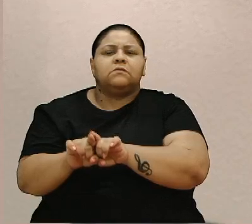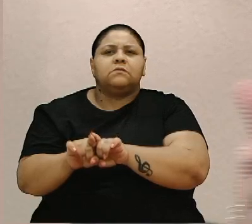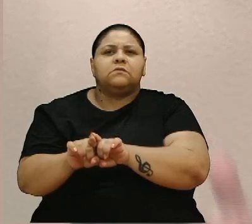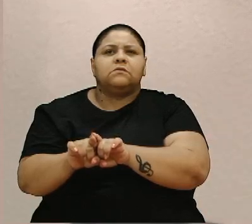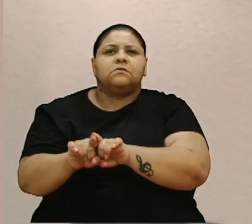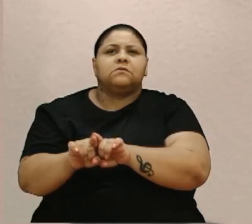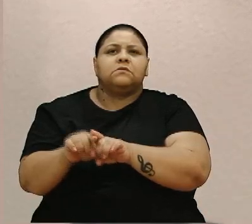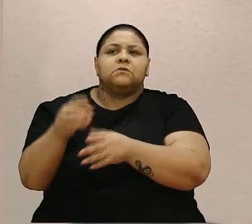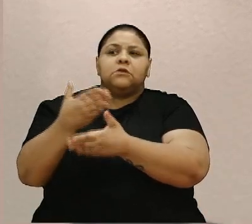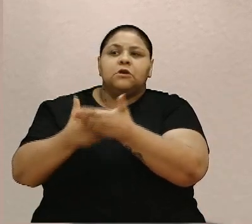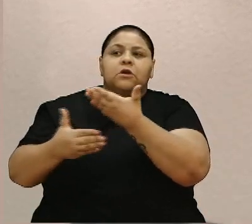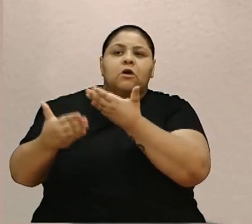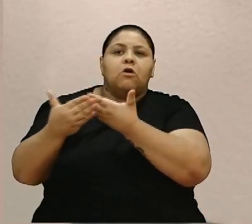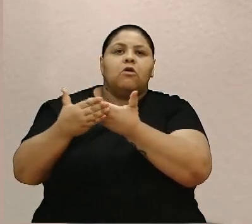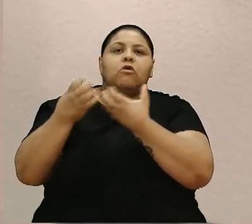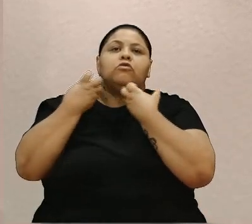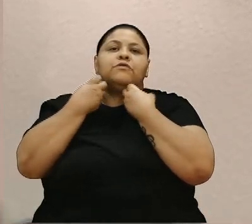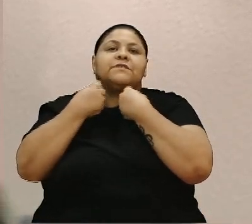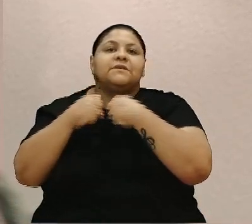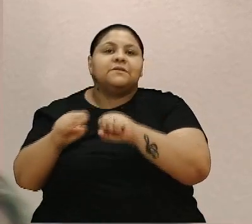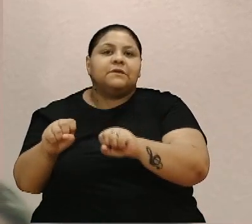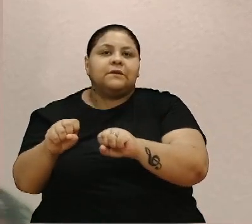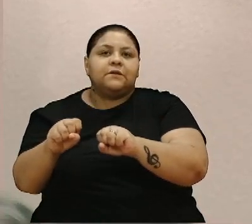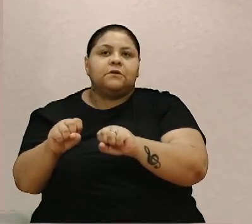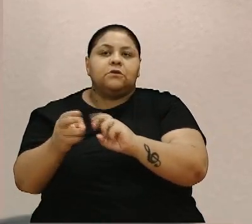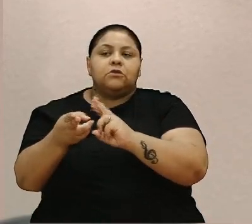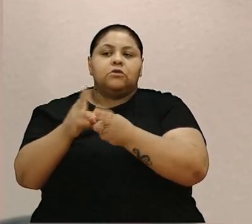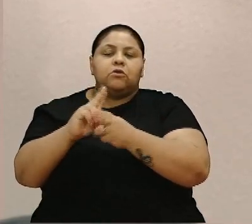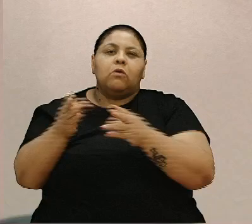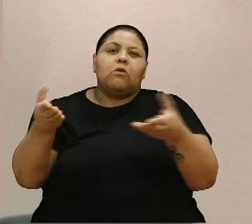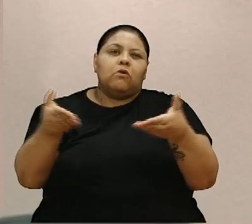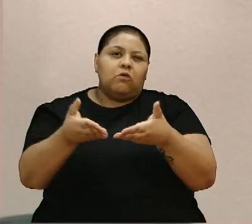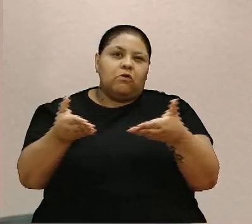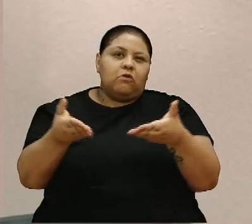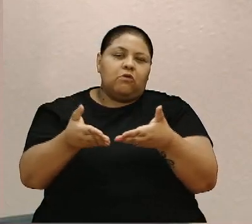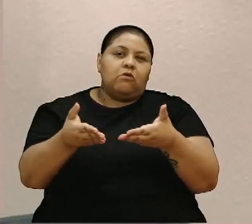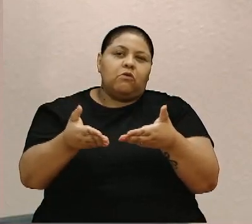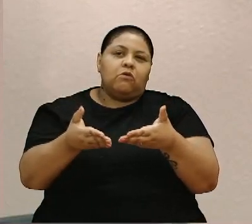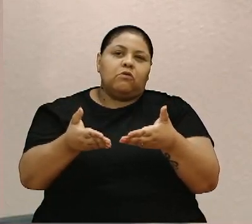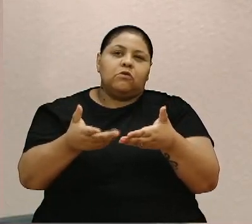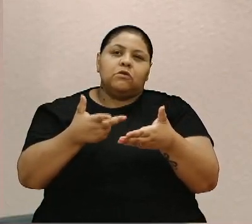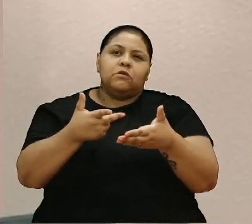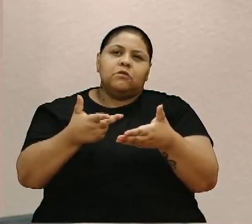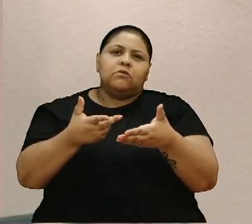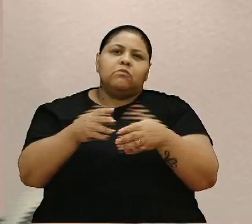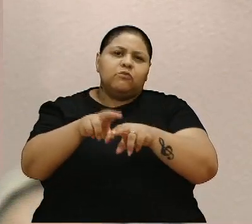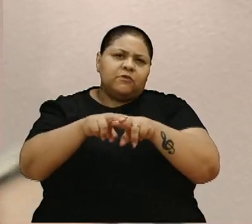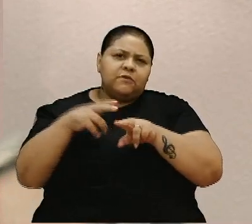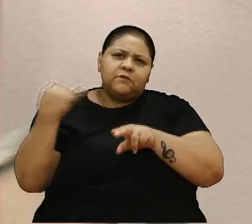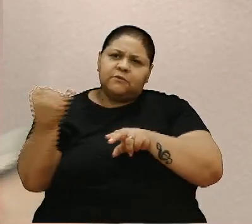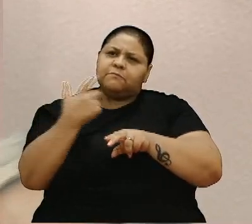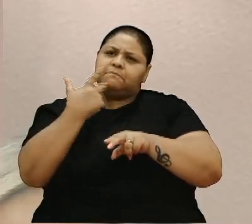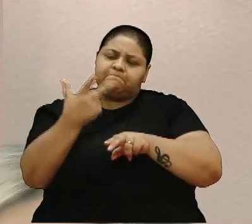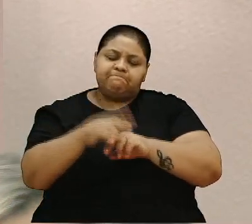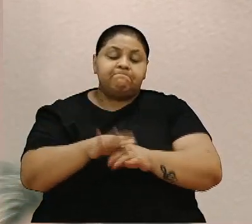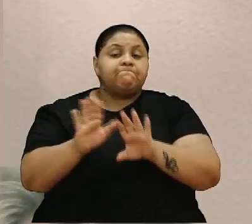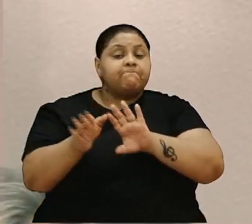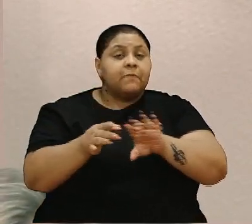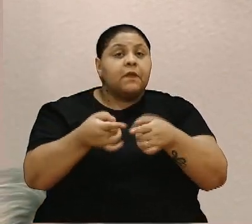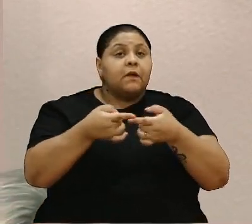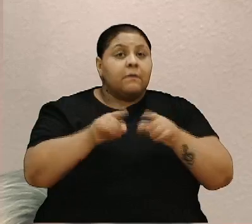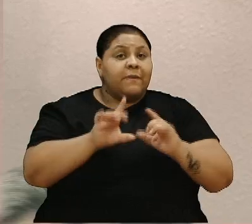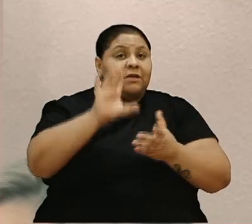em toda a Secretaria Municipal do Urbanismo. Então, aqui, desde já, nos cabe ressaltar. Mas, quanto à regularização fundiária,